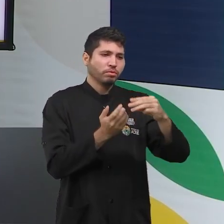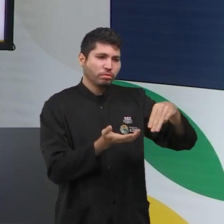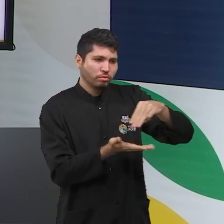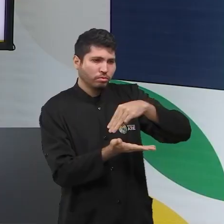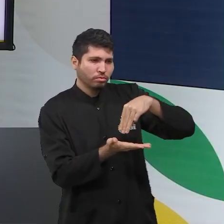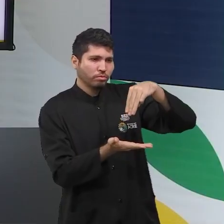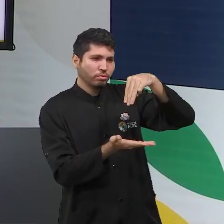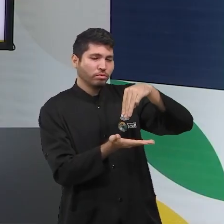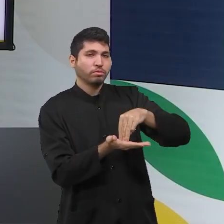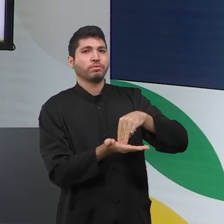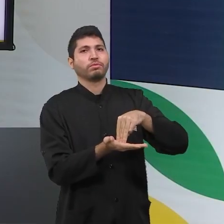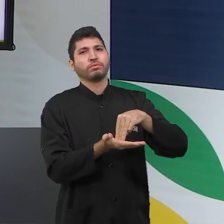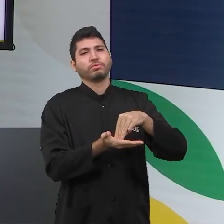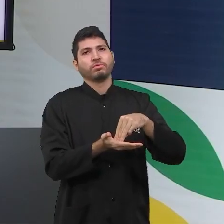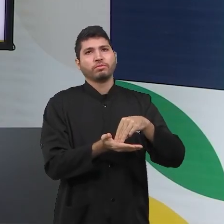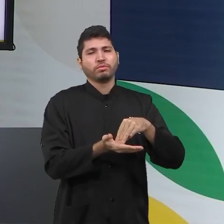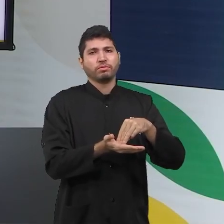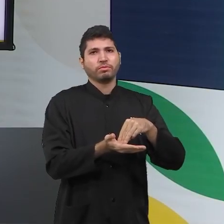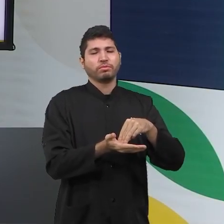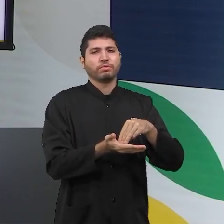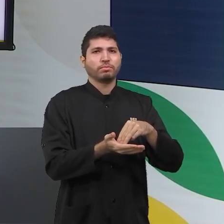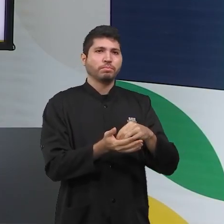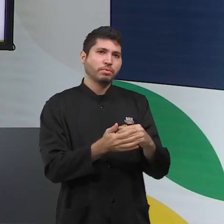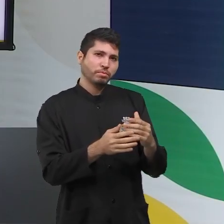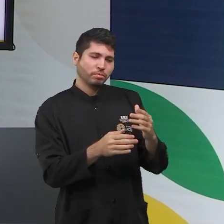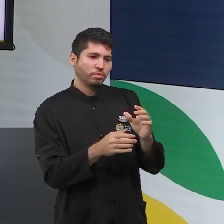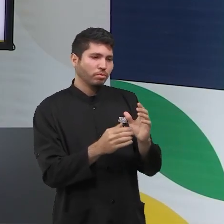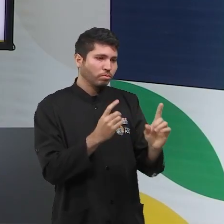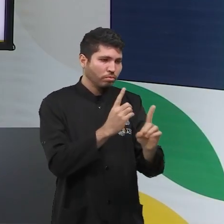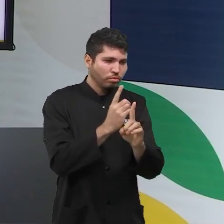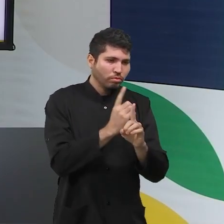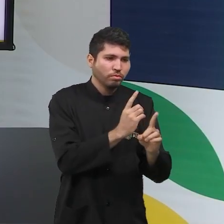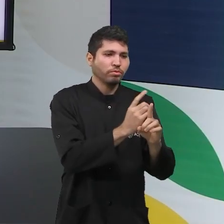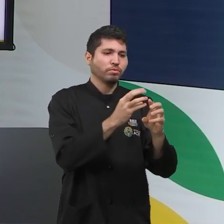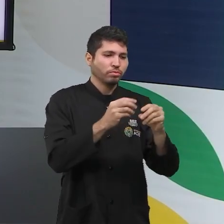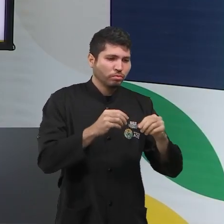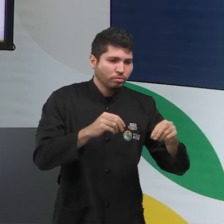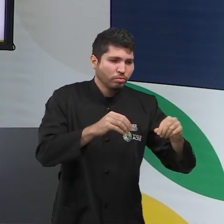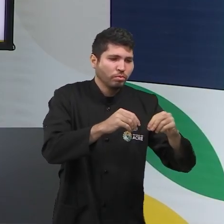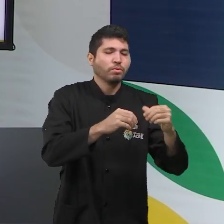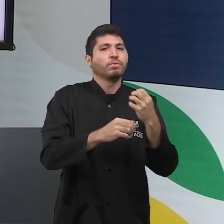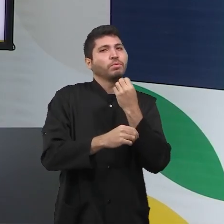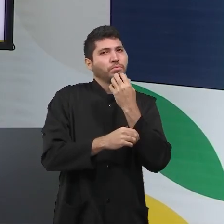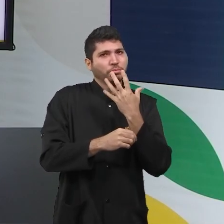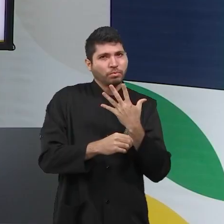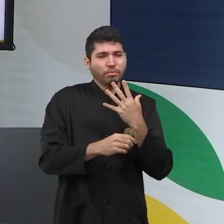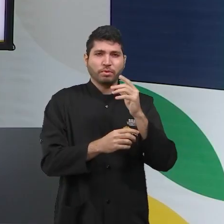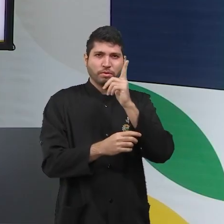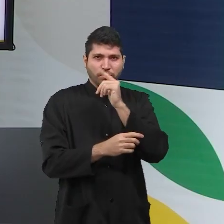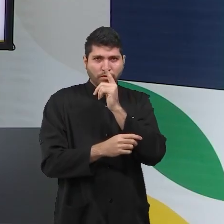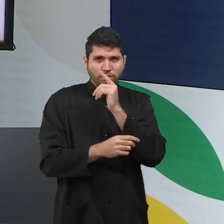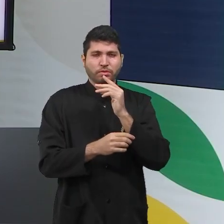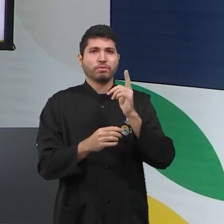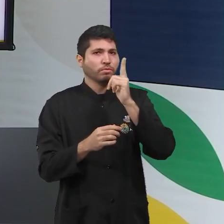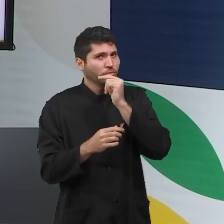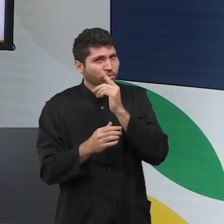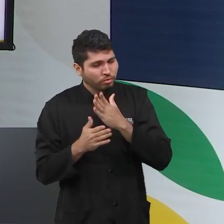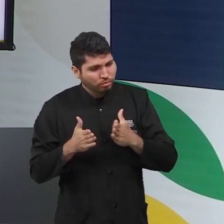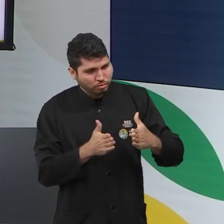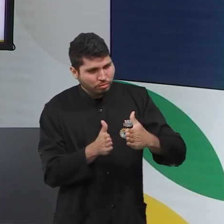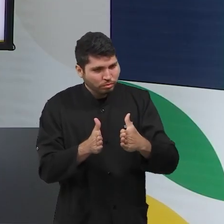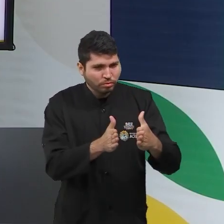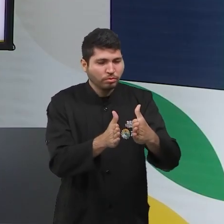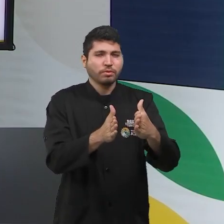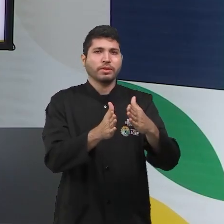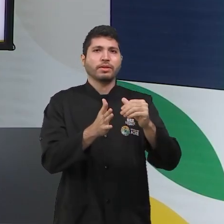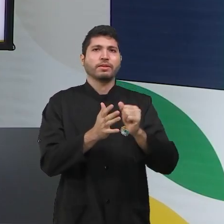condições favoráveis para a prática da agricultura. Ele encontra um solo fértil, ele encontra água, os rios, e ali